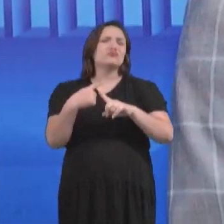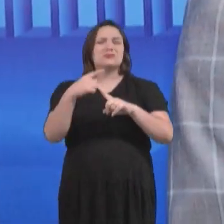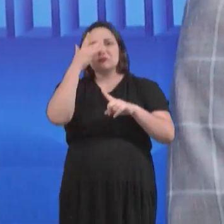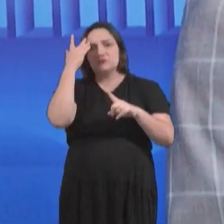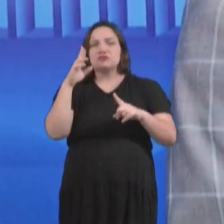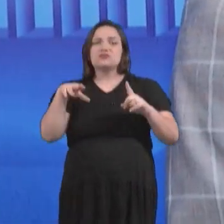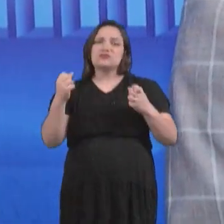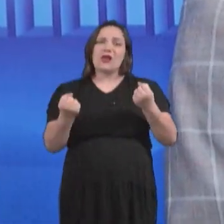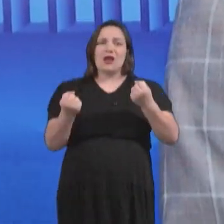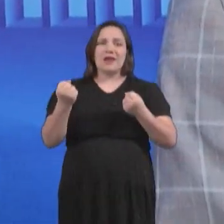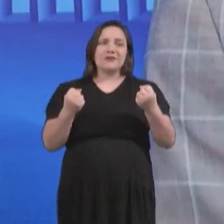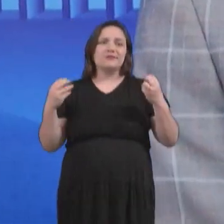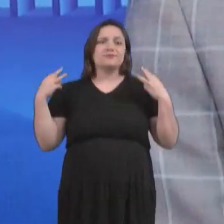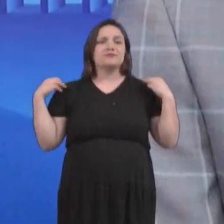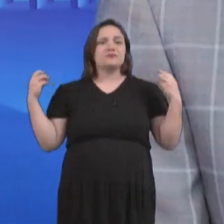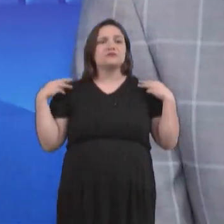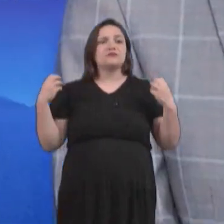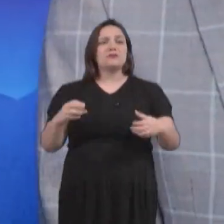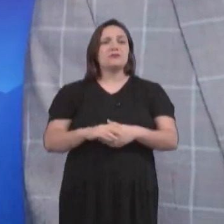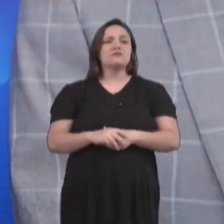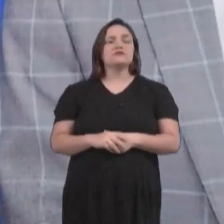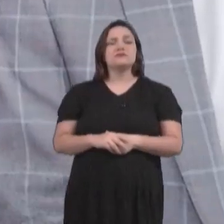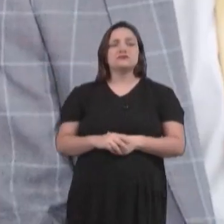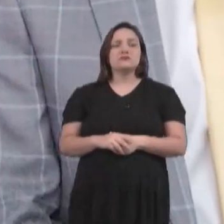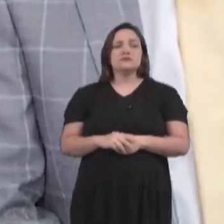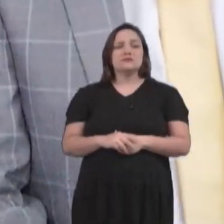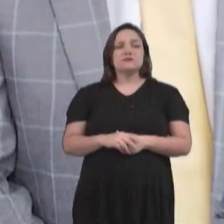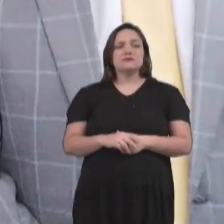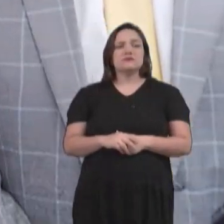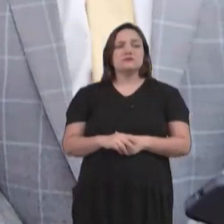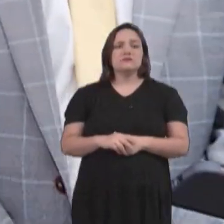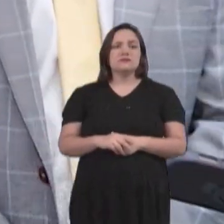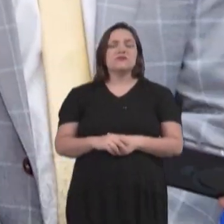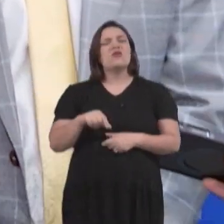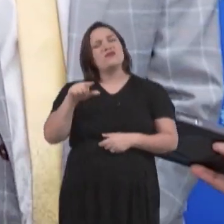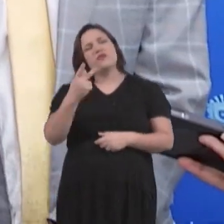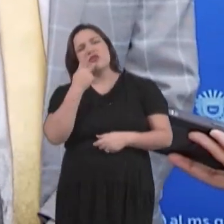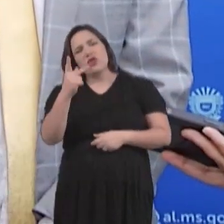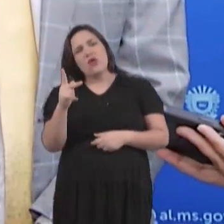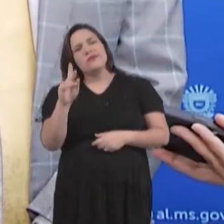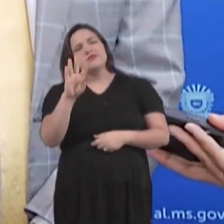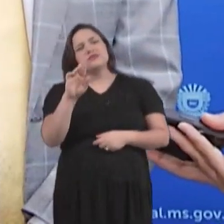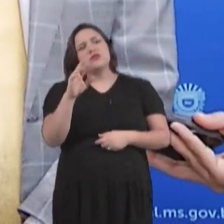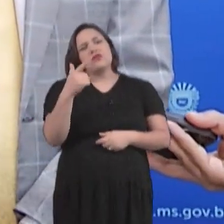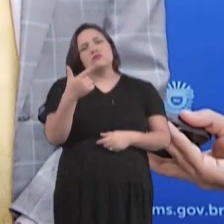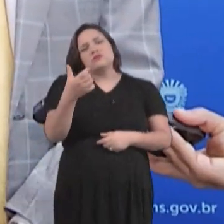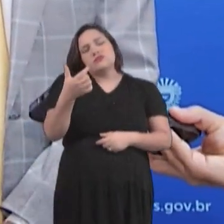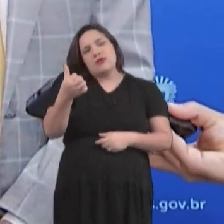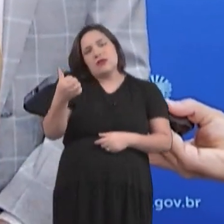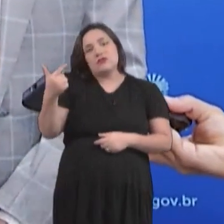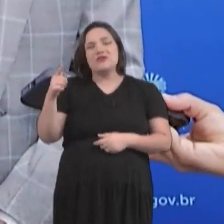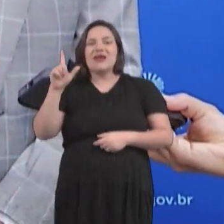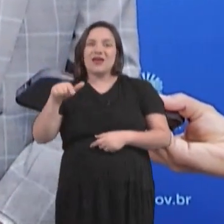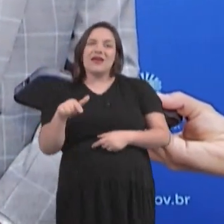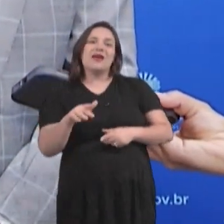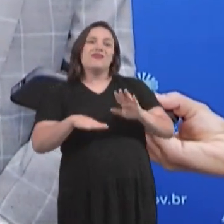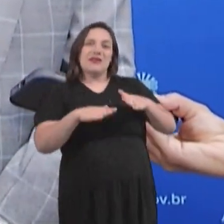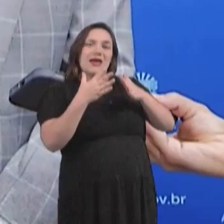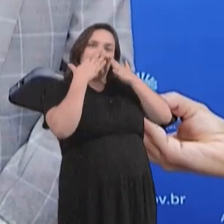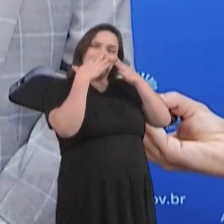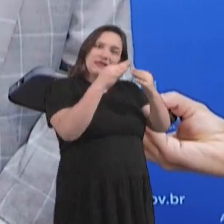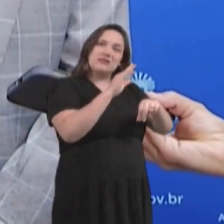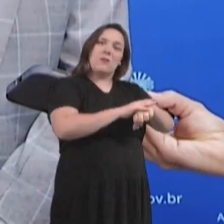e também de motoristas. Deputado, você usou a tribuna para falar da 262, a 163 normalmente acaba tendo